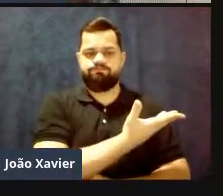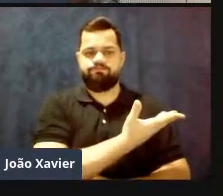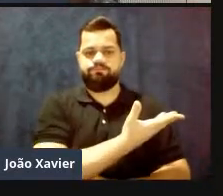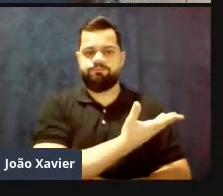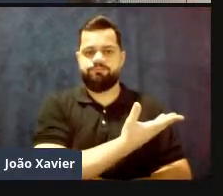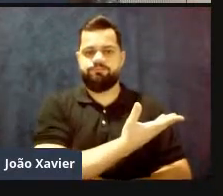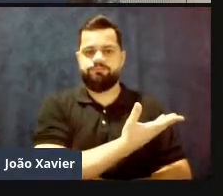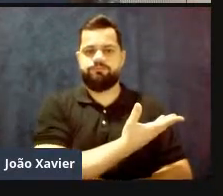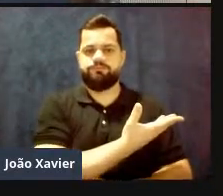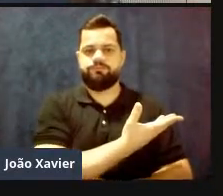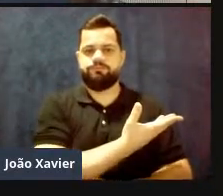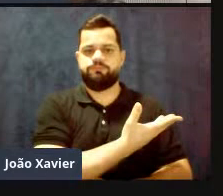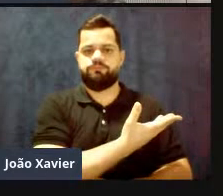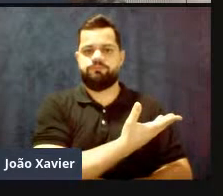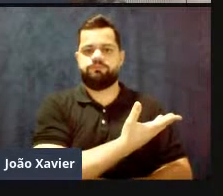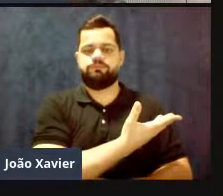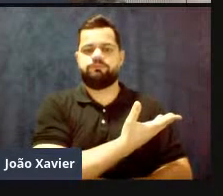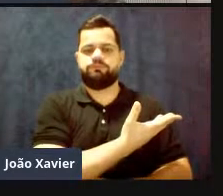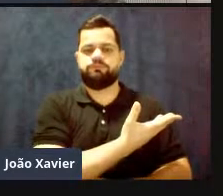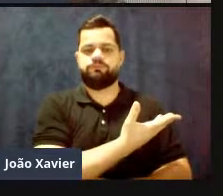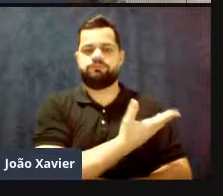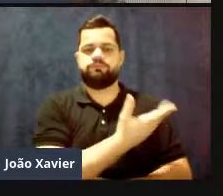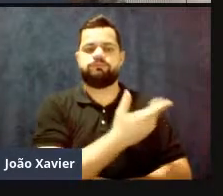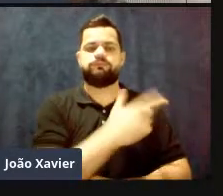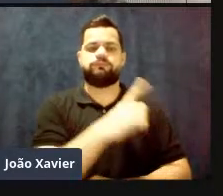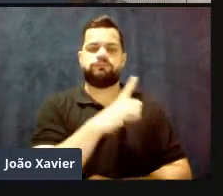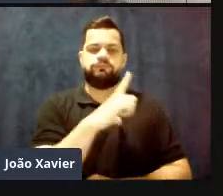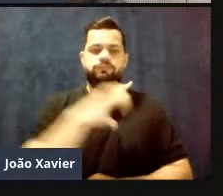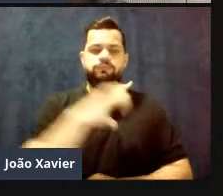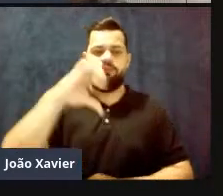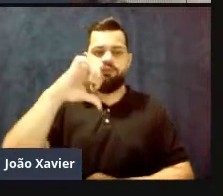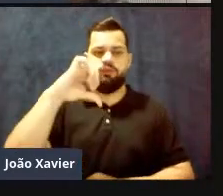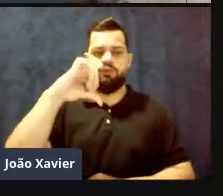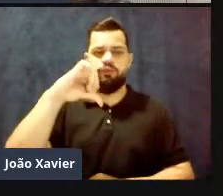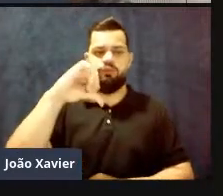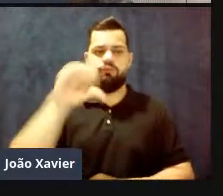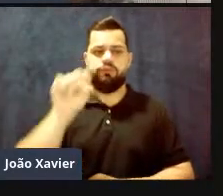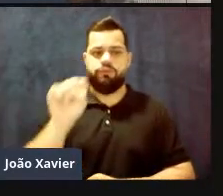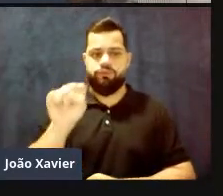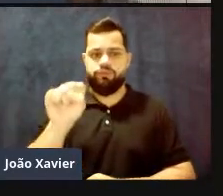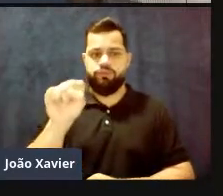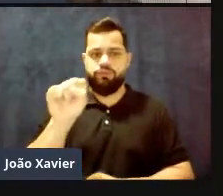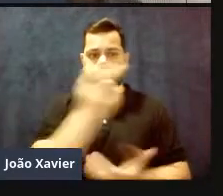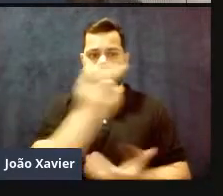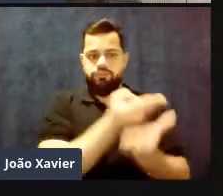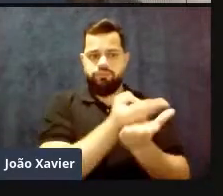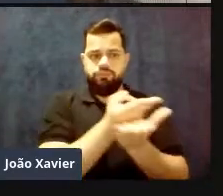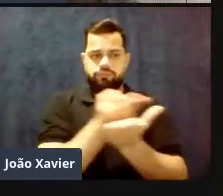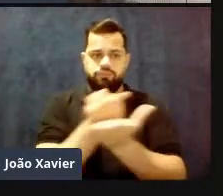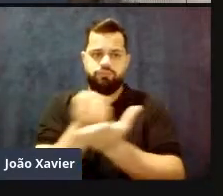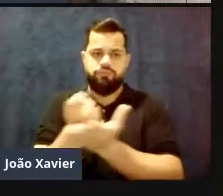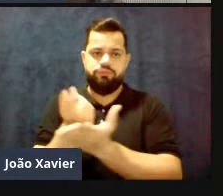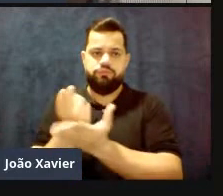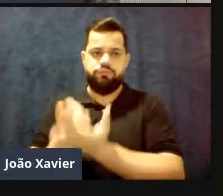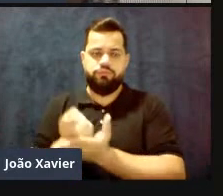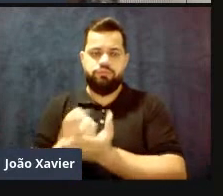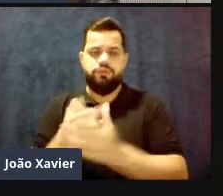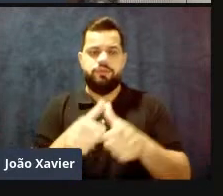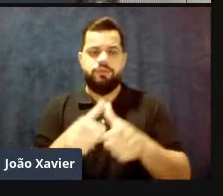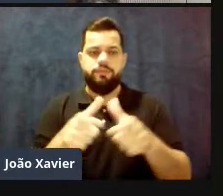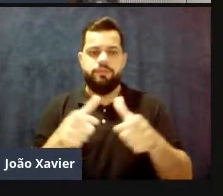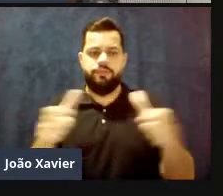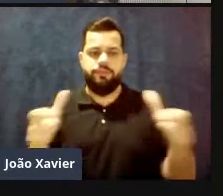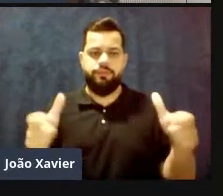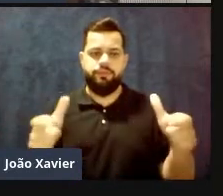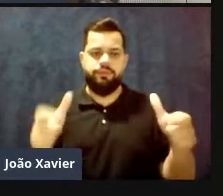de julho deste ano. Nós tínhamos 98 pacientes internados, né? 37 deles do sexo masculino e 61 pacientes